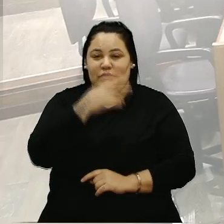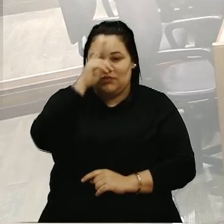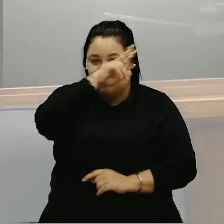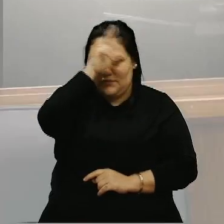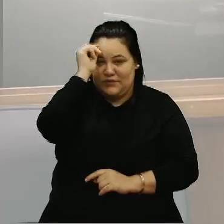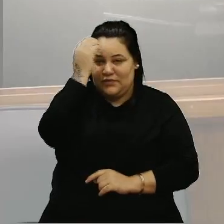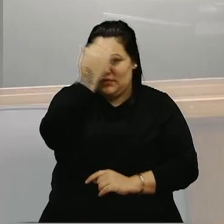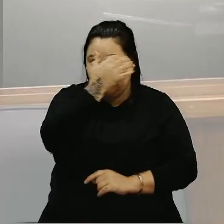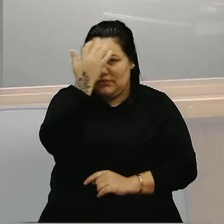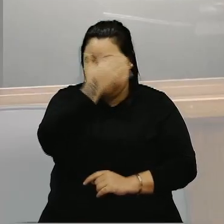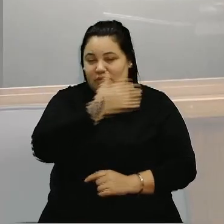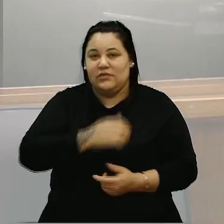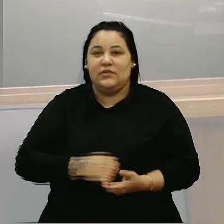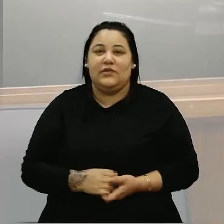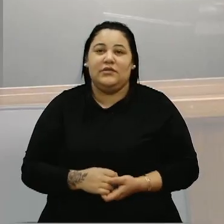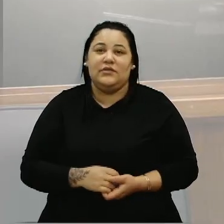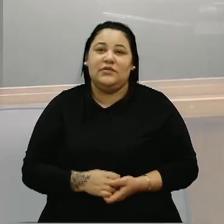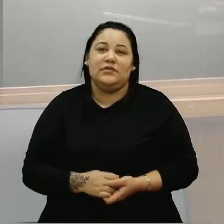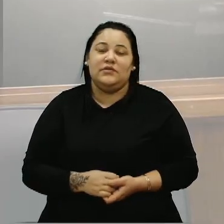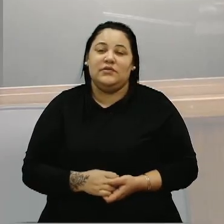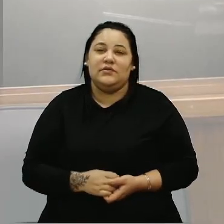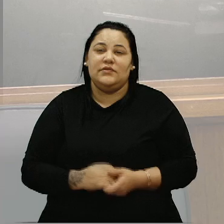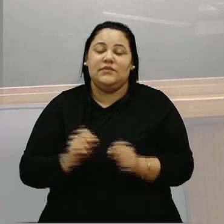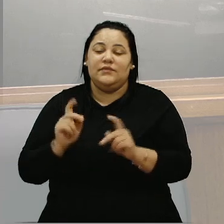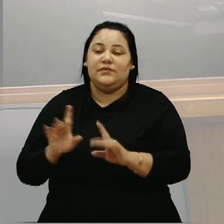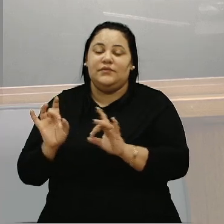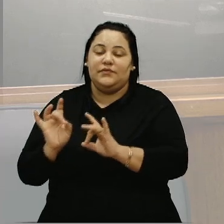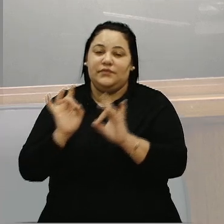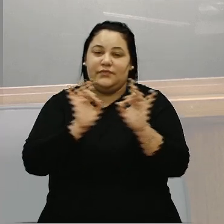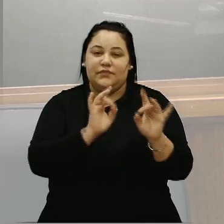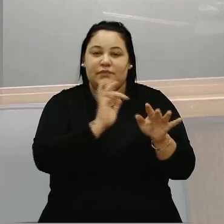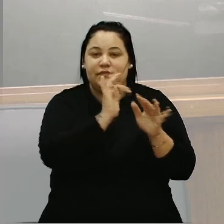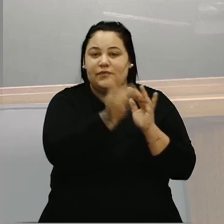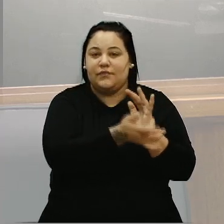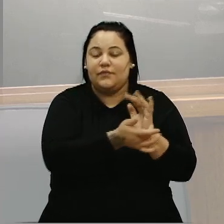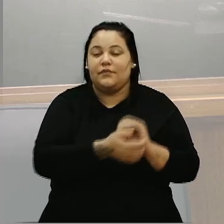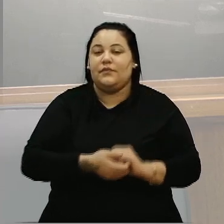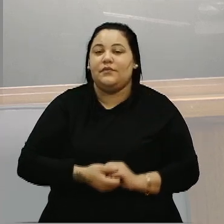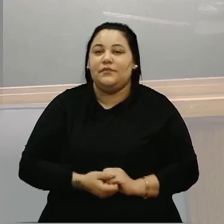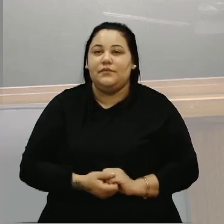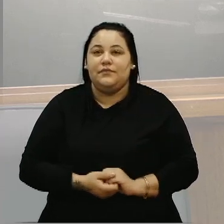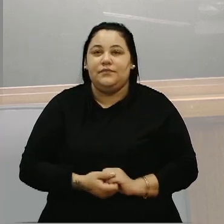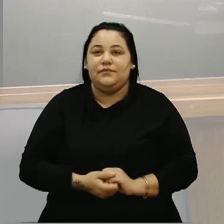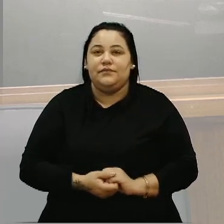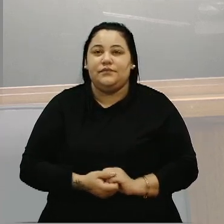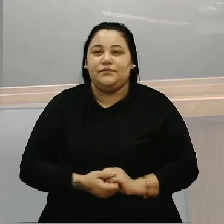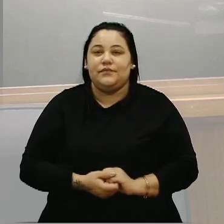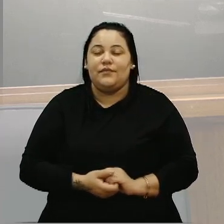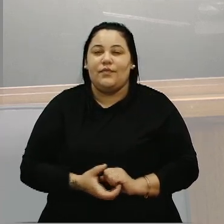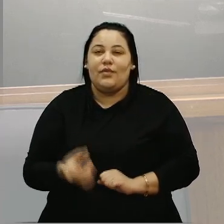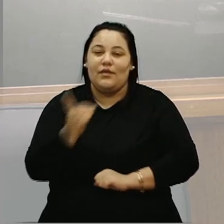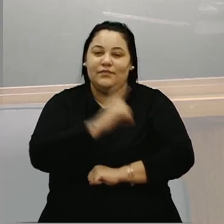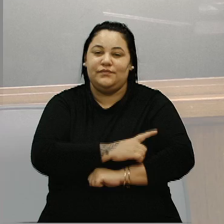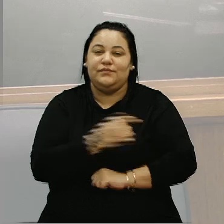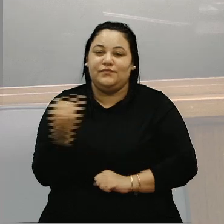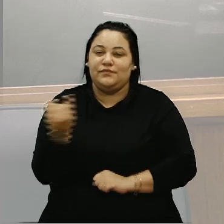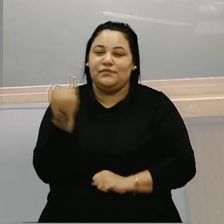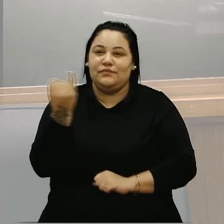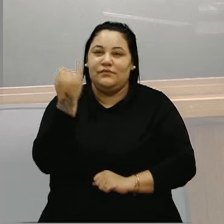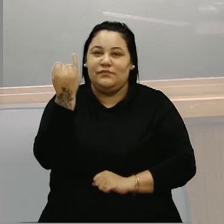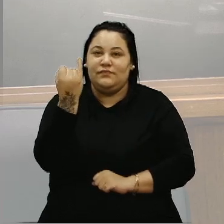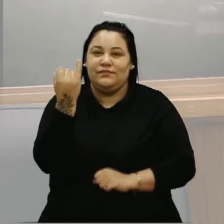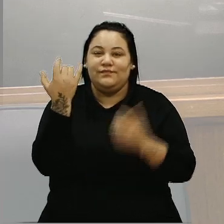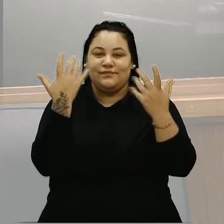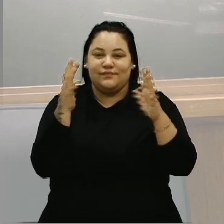de Domênico, as pessoas que nos acompanham pelas redes sociais. Data importante, comemoração do aniversário